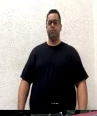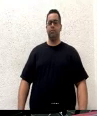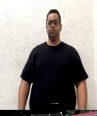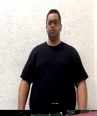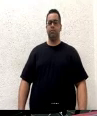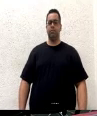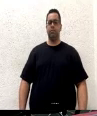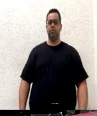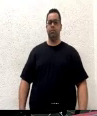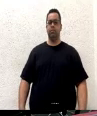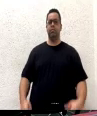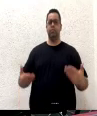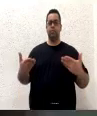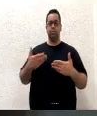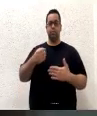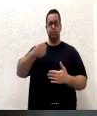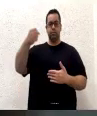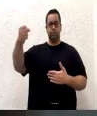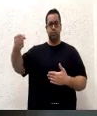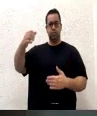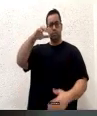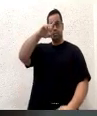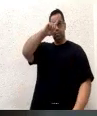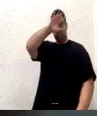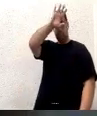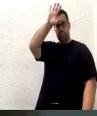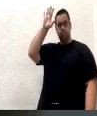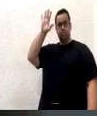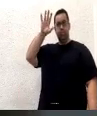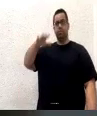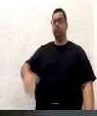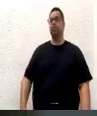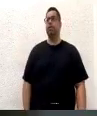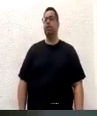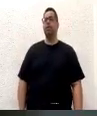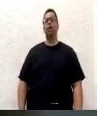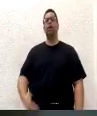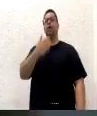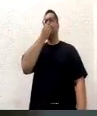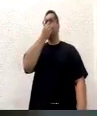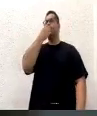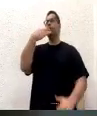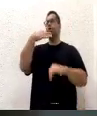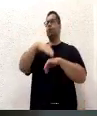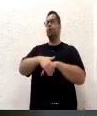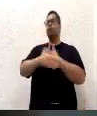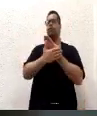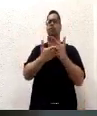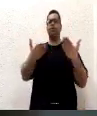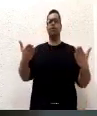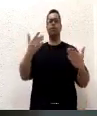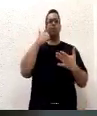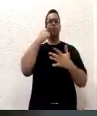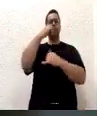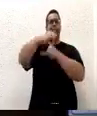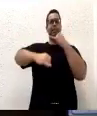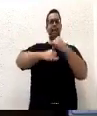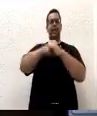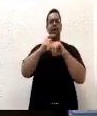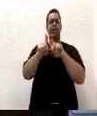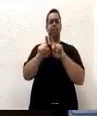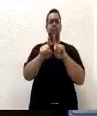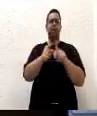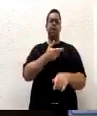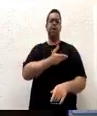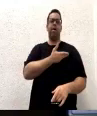Com a palavra, o vereador Diego. Uma ótima noite aos nossos amigos que nos acompanham pela internet, aos queridos amigos e ouvintes